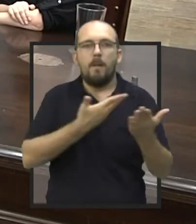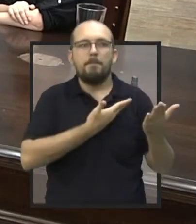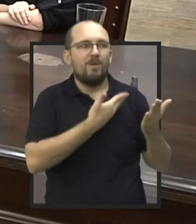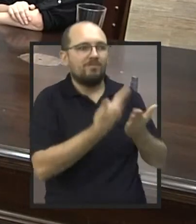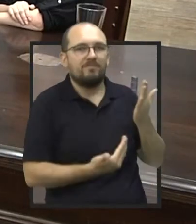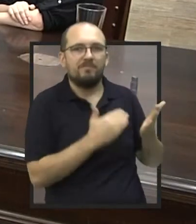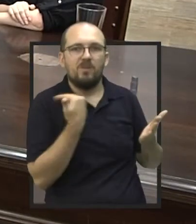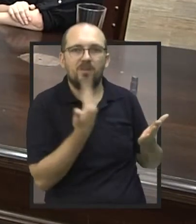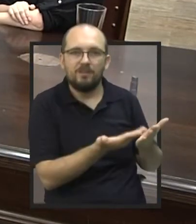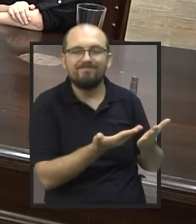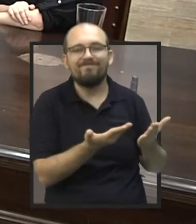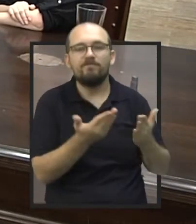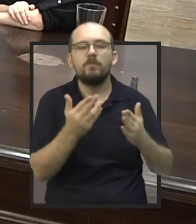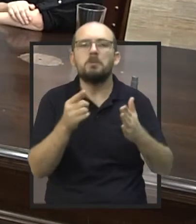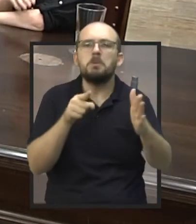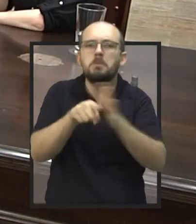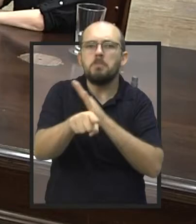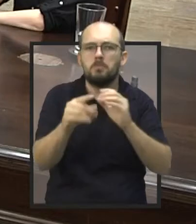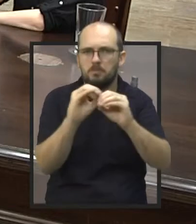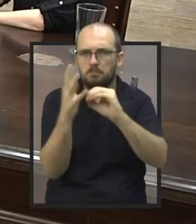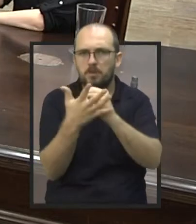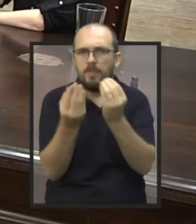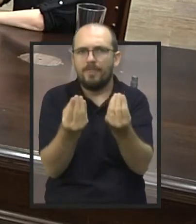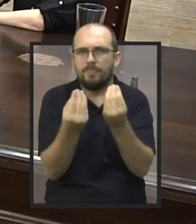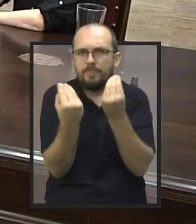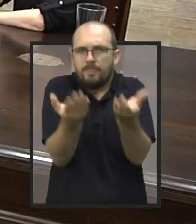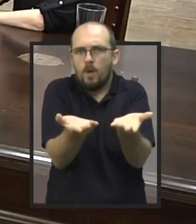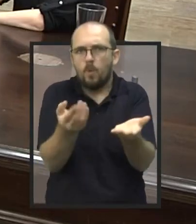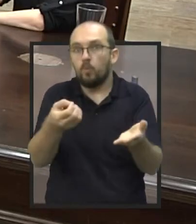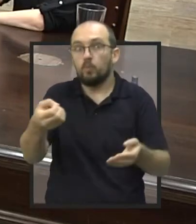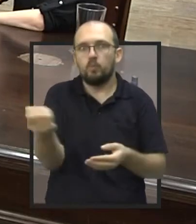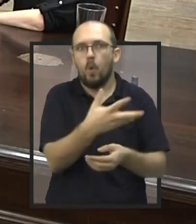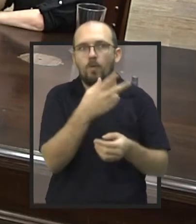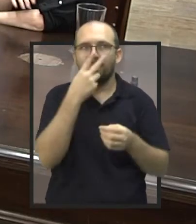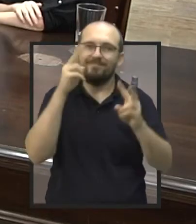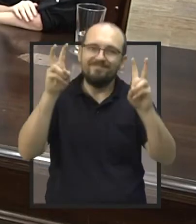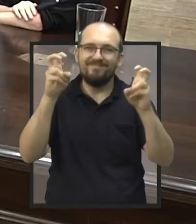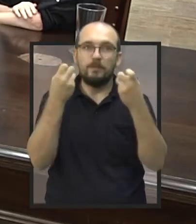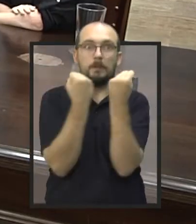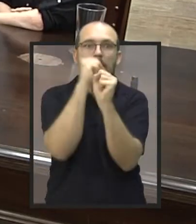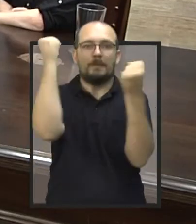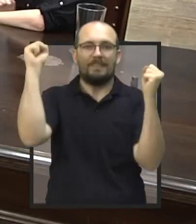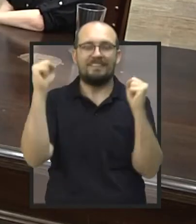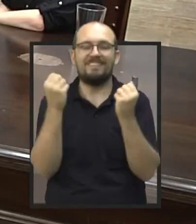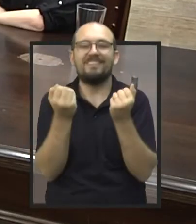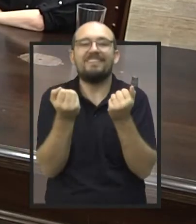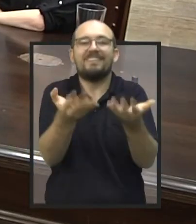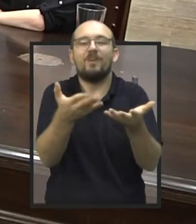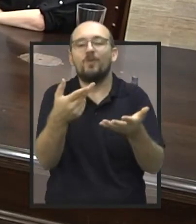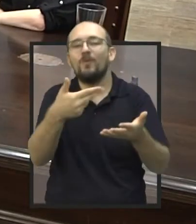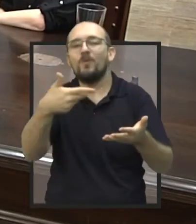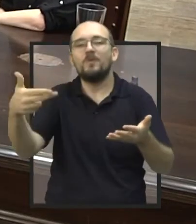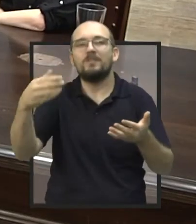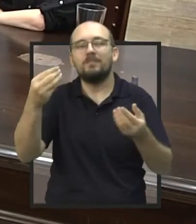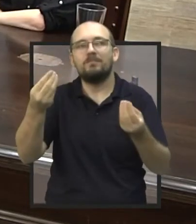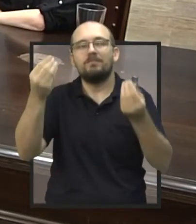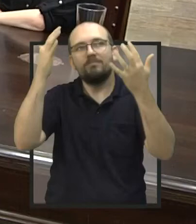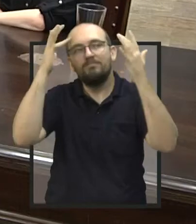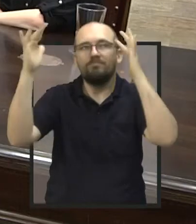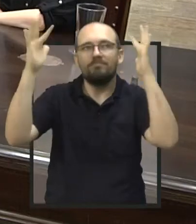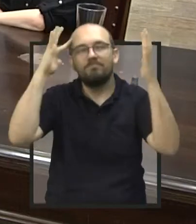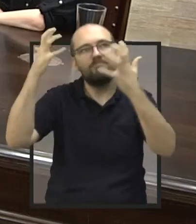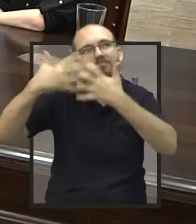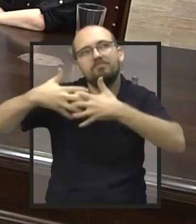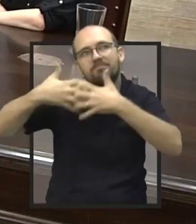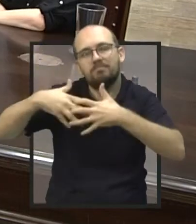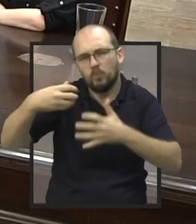reflexão e inspiração sobre como a gente conduz a nossa vida, né? Acho Sim. que isso gera uma reflexão sobre valorização da vida, valorização